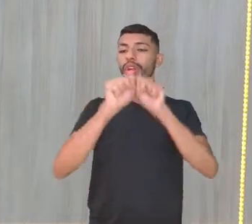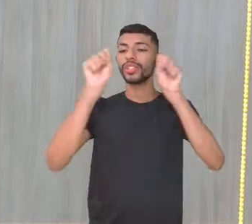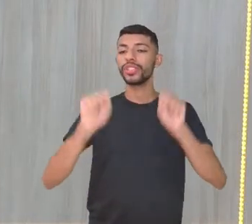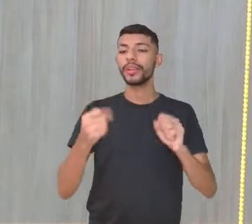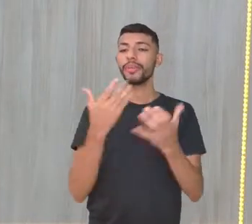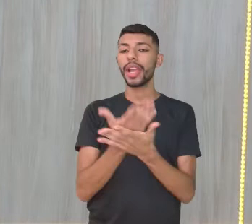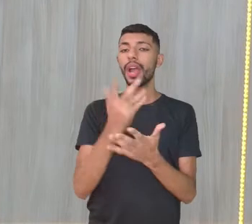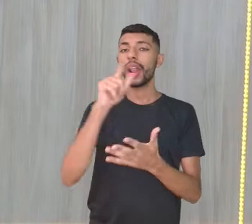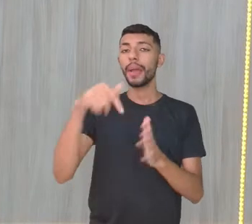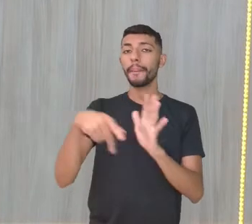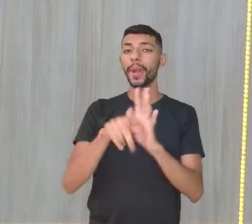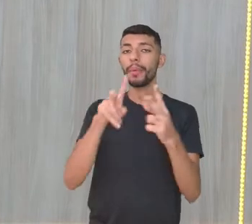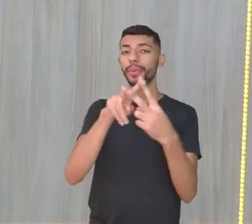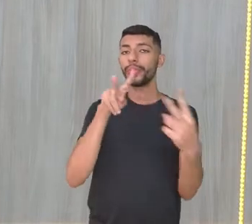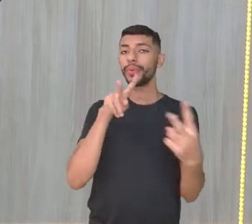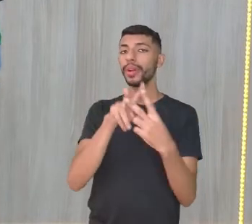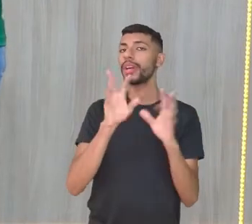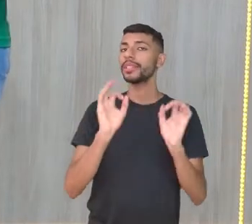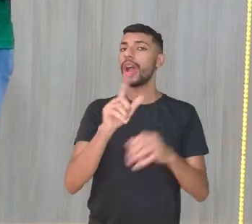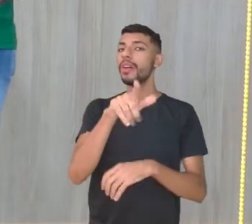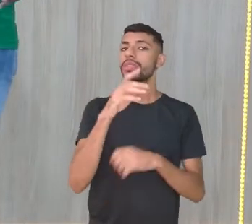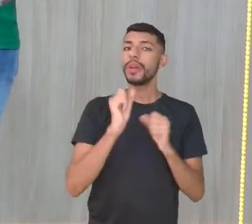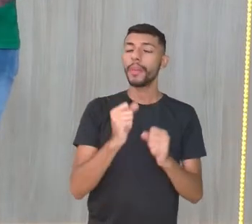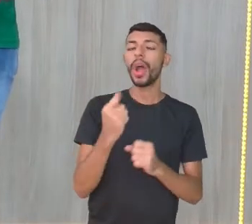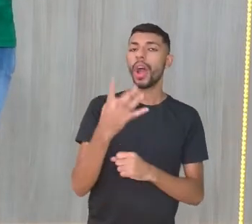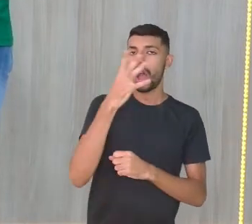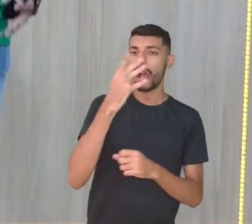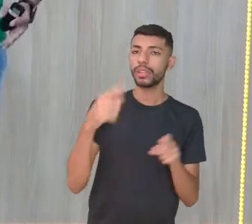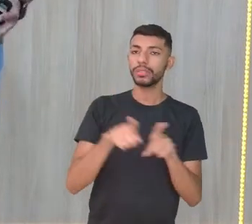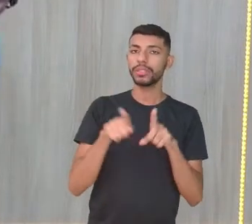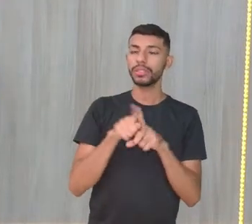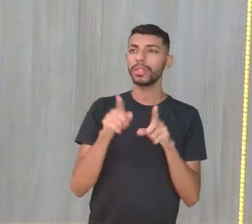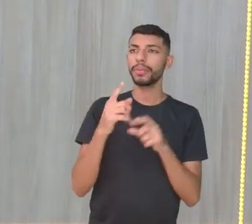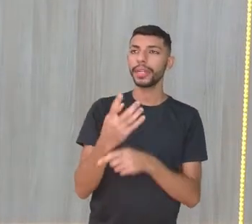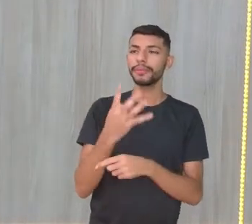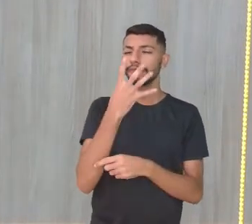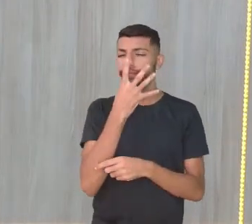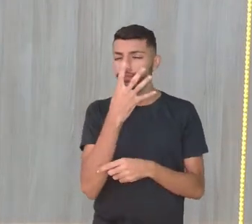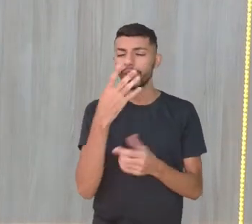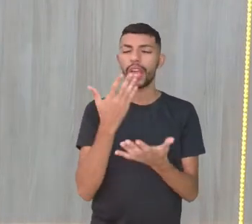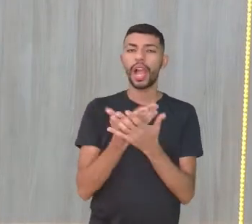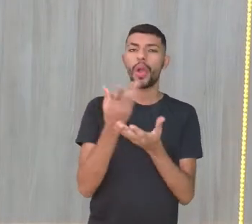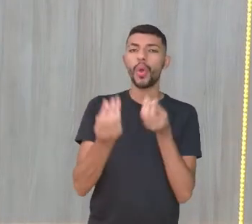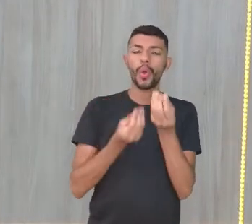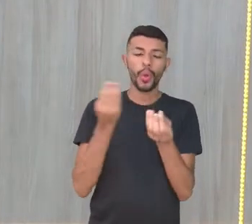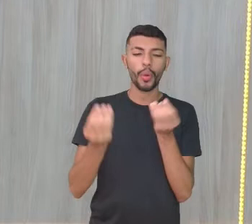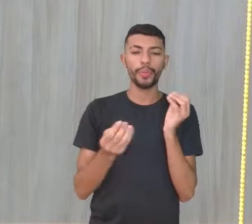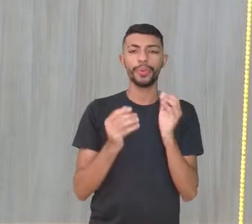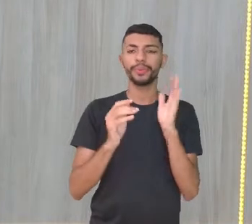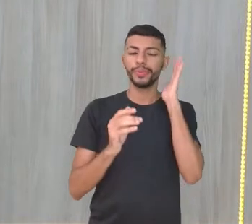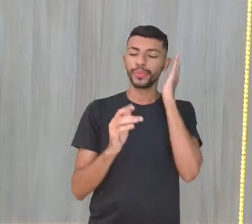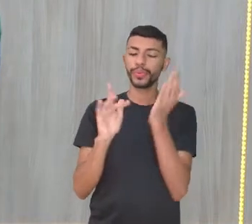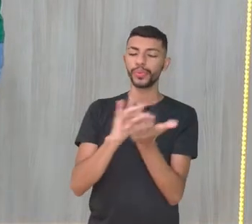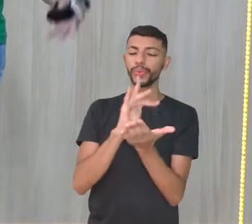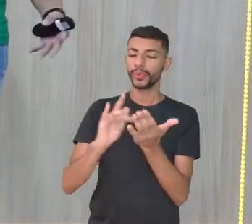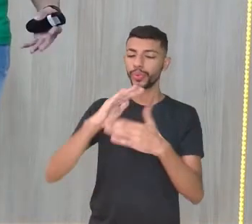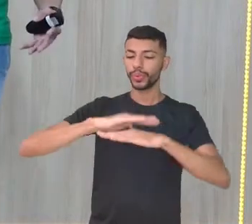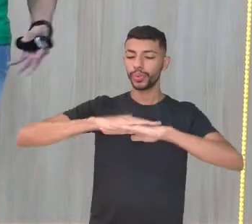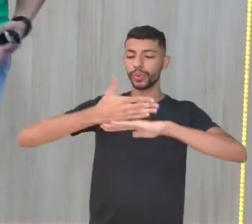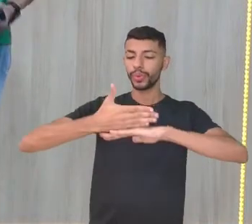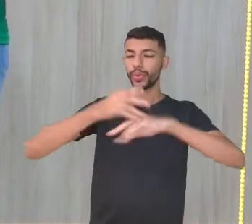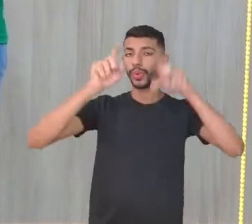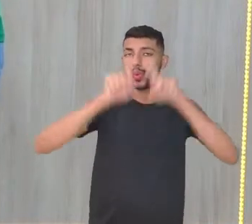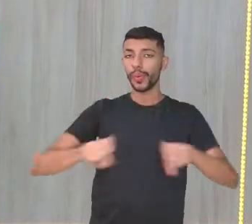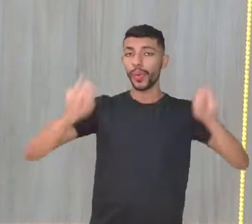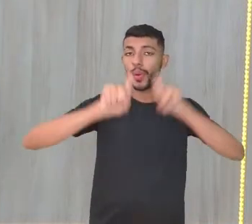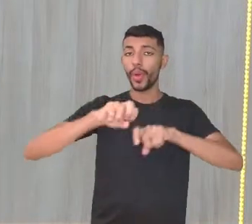aula digital, onde você pode assistir e acompanhar aí a nossa aula através do celular, do computador ou da TV. Então,